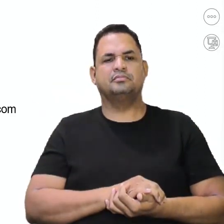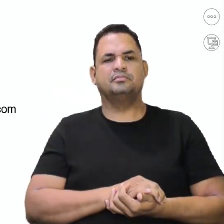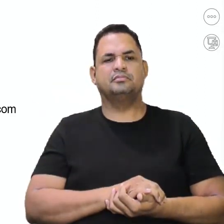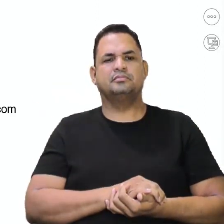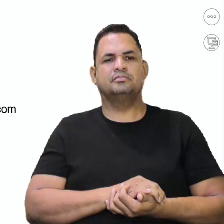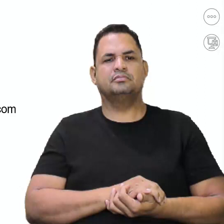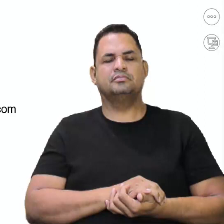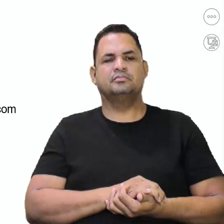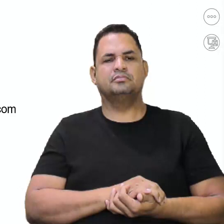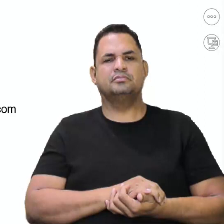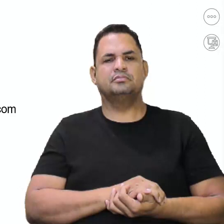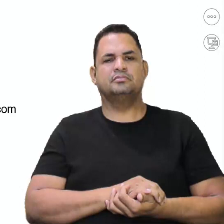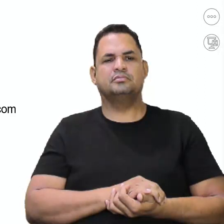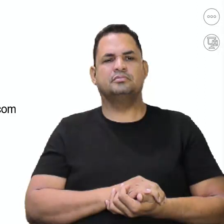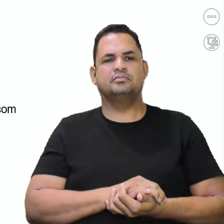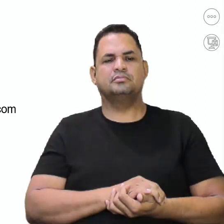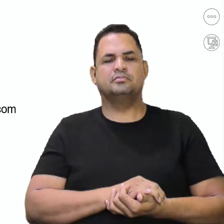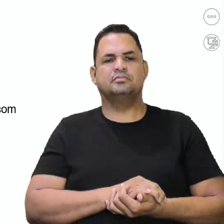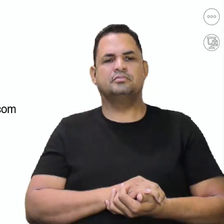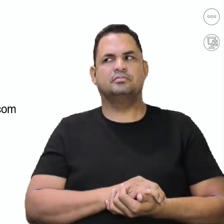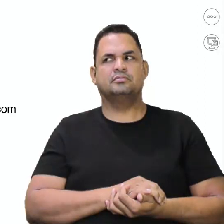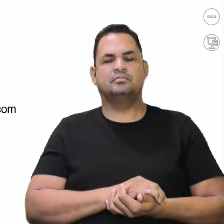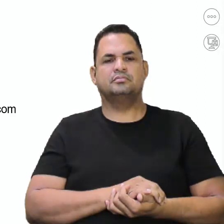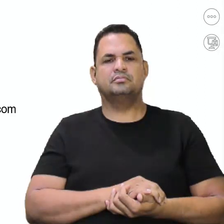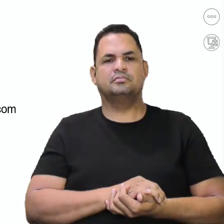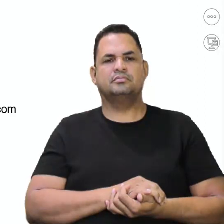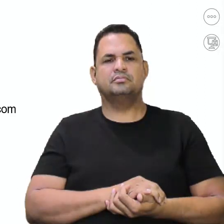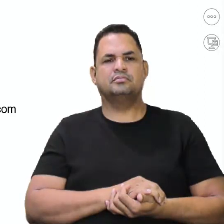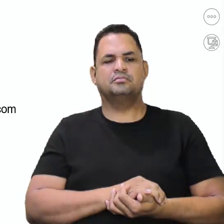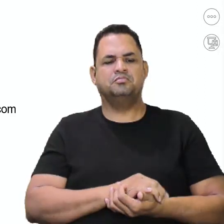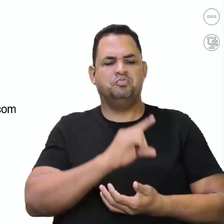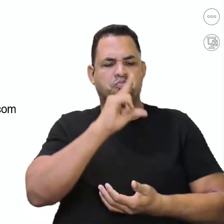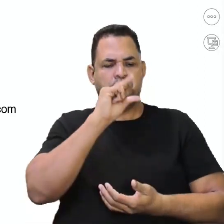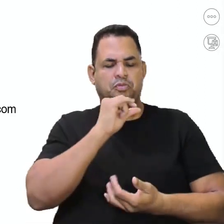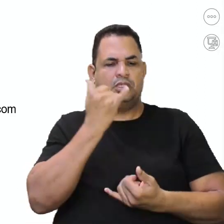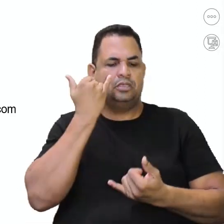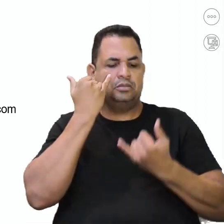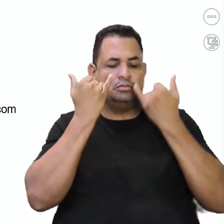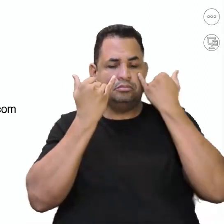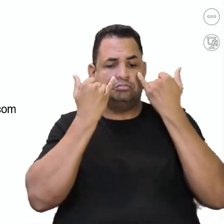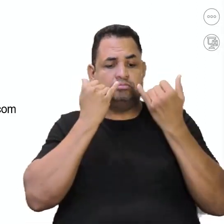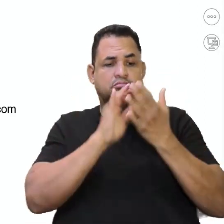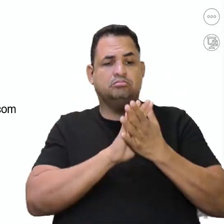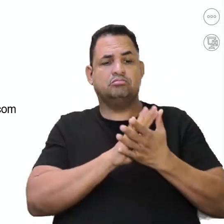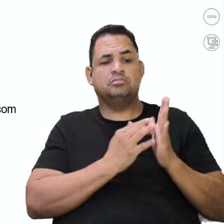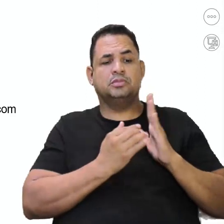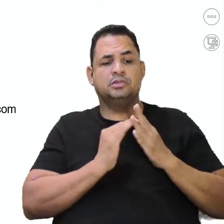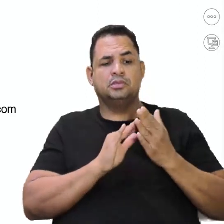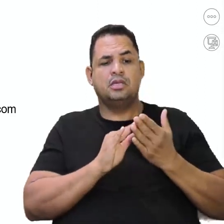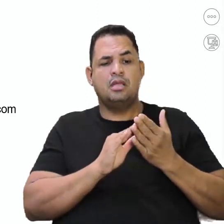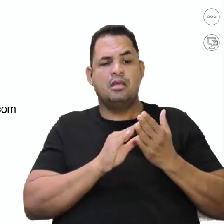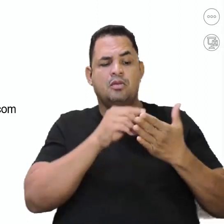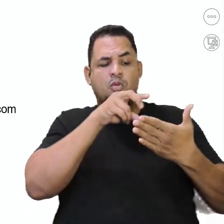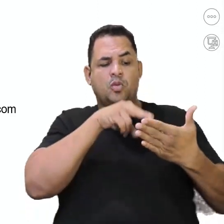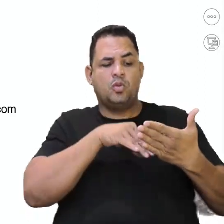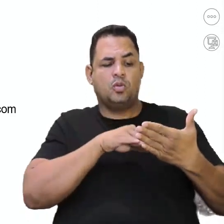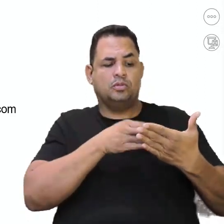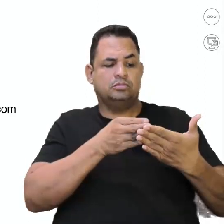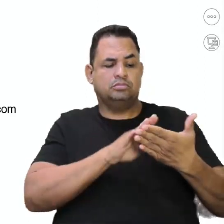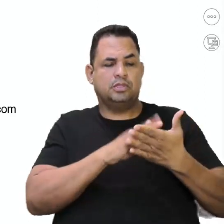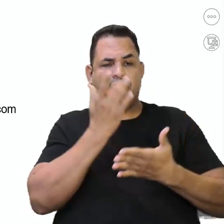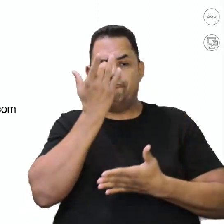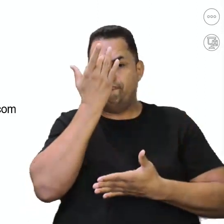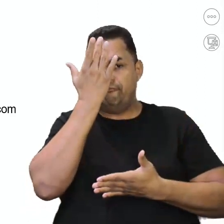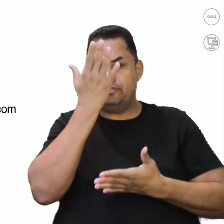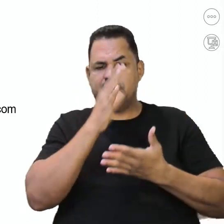the message easy to digest. Menos informação faz com que a mensagem seja fácil,